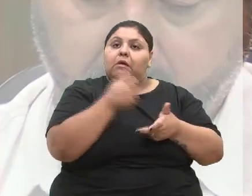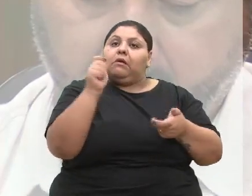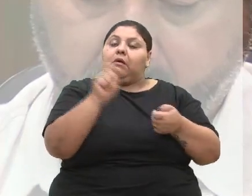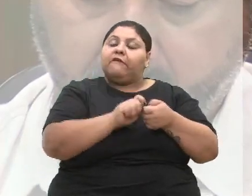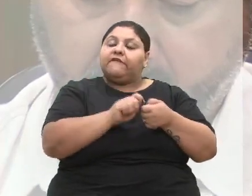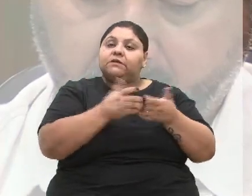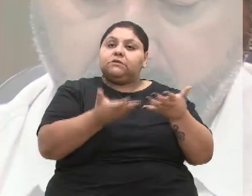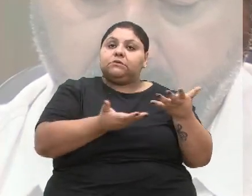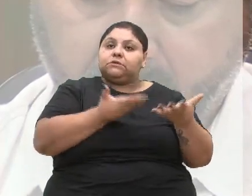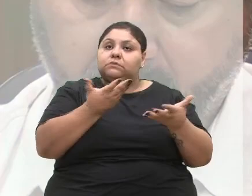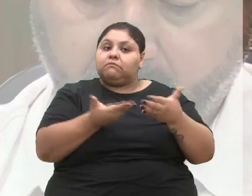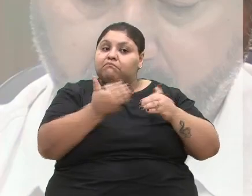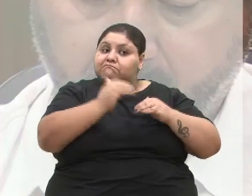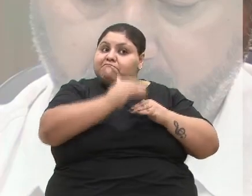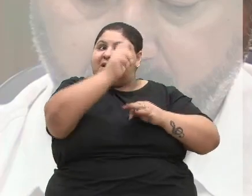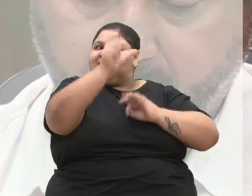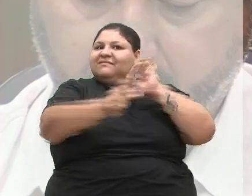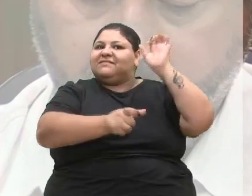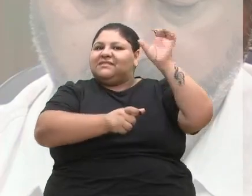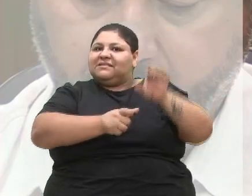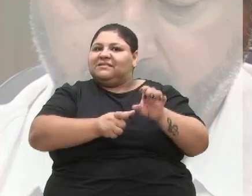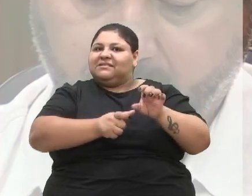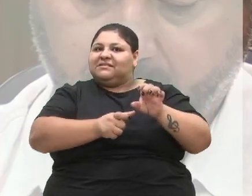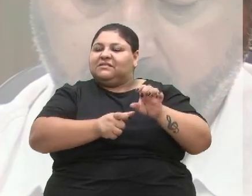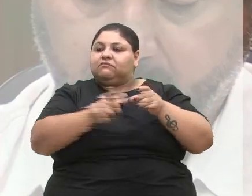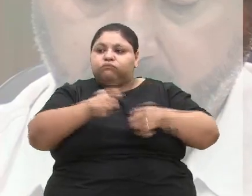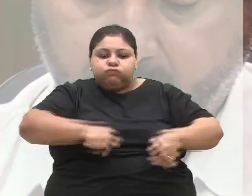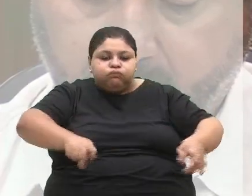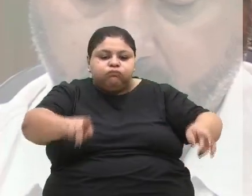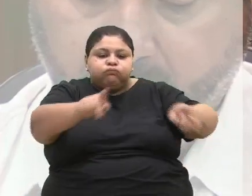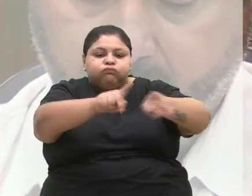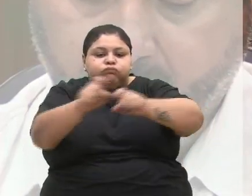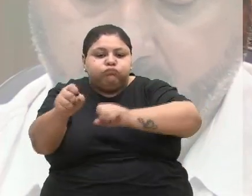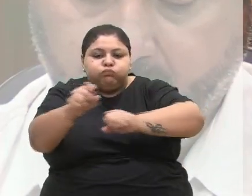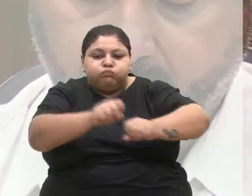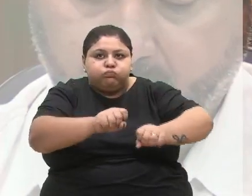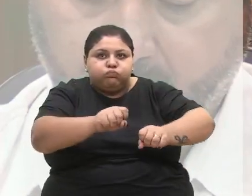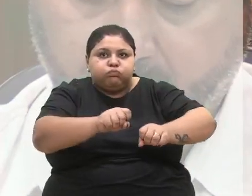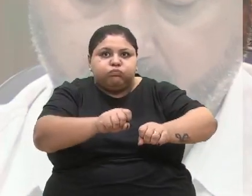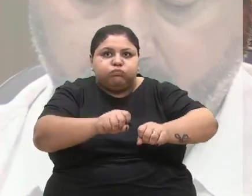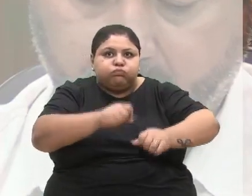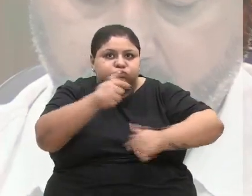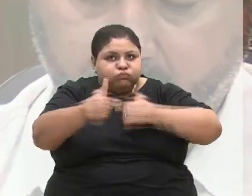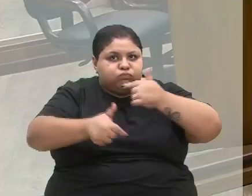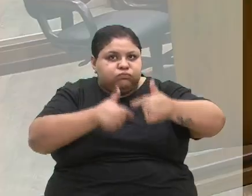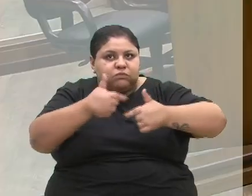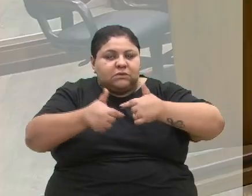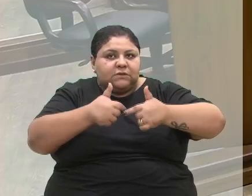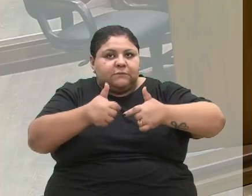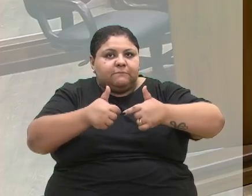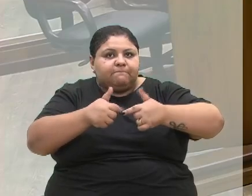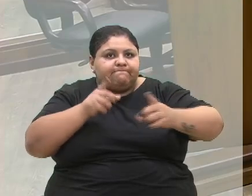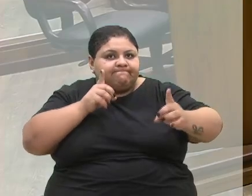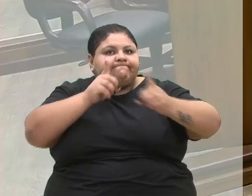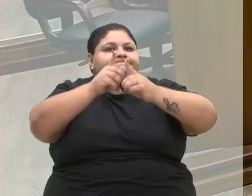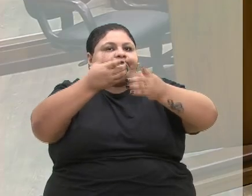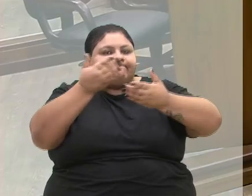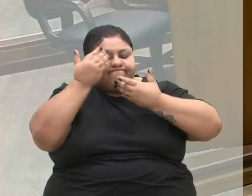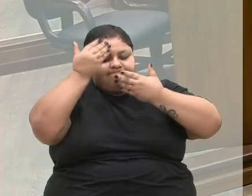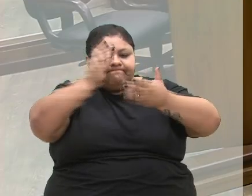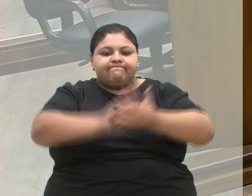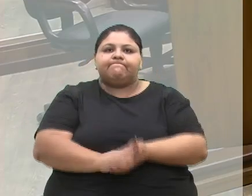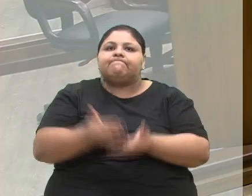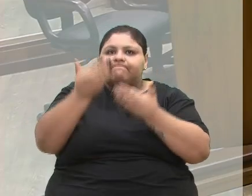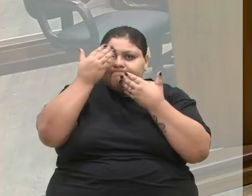com que mais pessoas da nossa população possam aderir ao serviço. Era isso, muito obrigado. Obrigado pela contribuição,